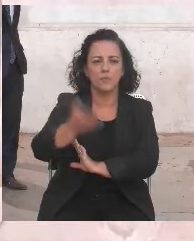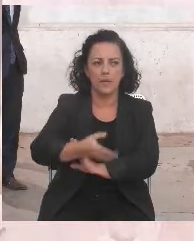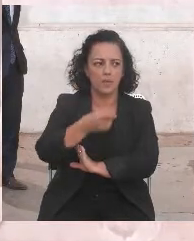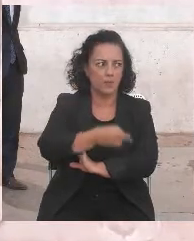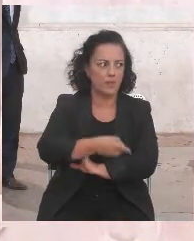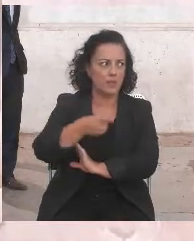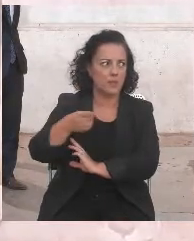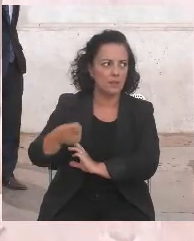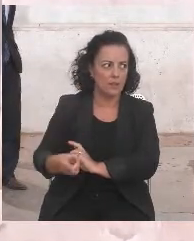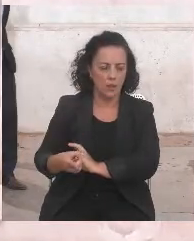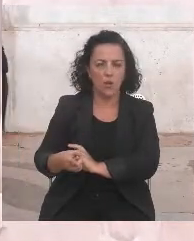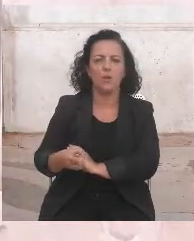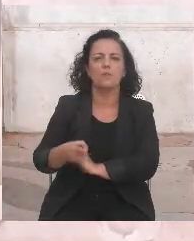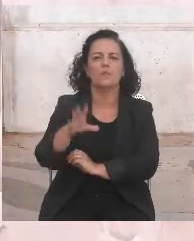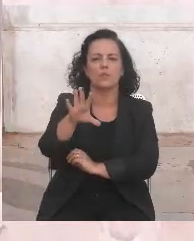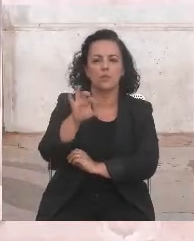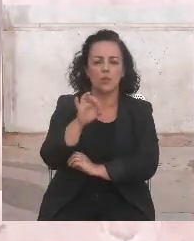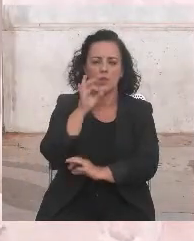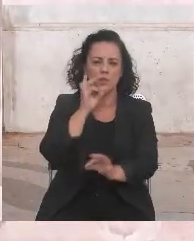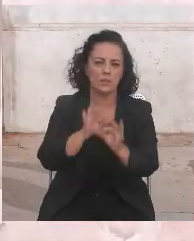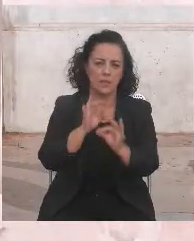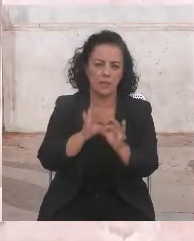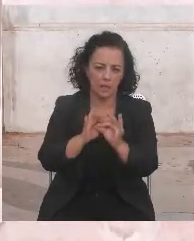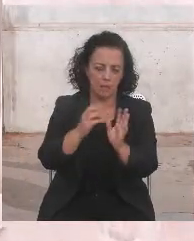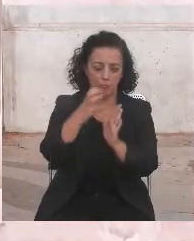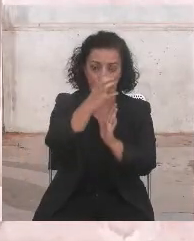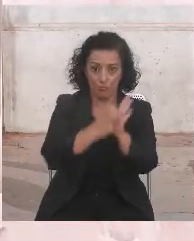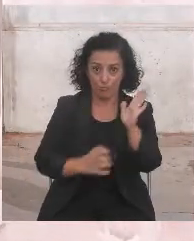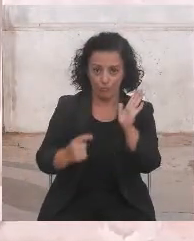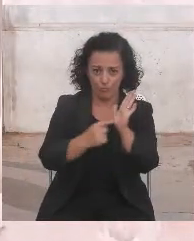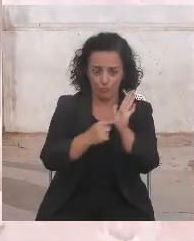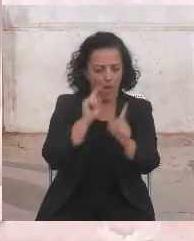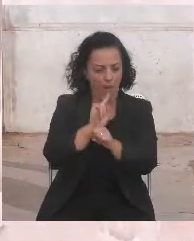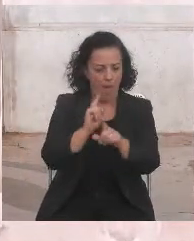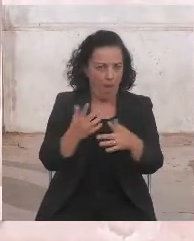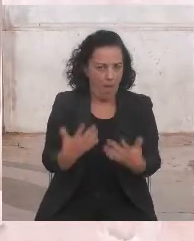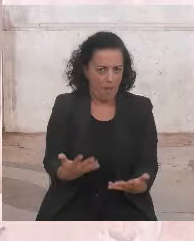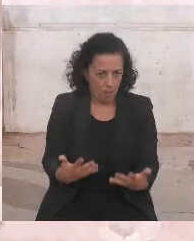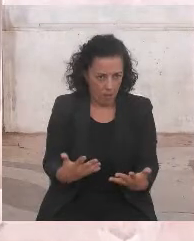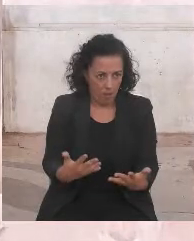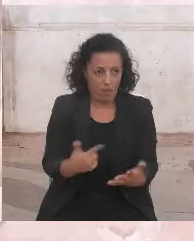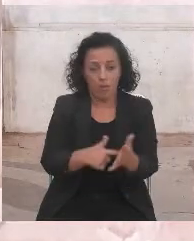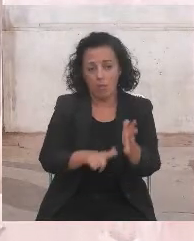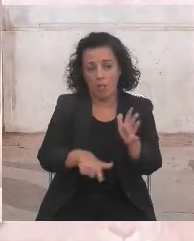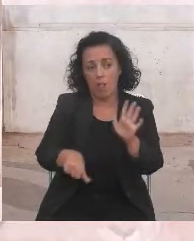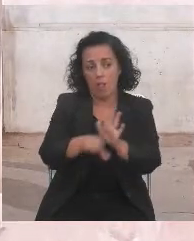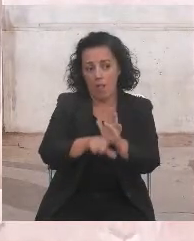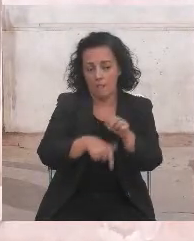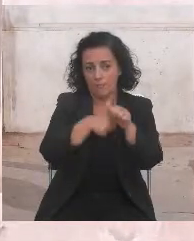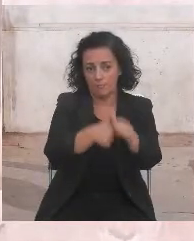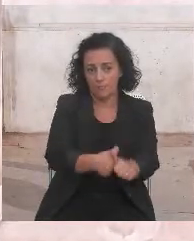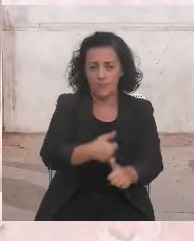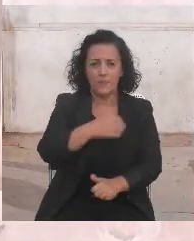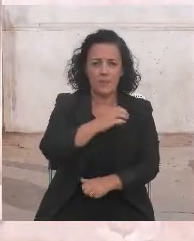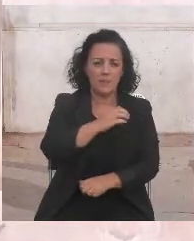169/99, de 18 de setembro, na sua redação atual, ainda em vigor, por força da Lei número